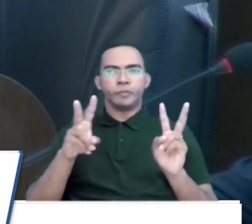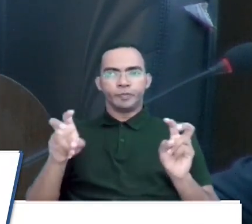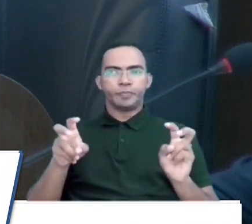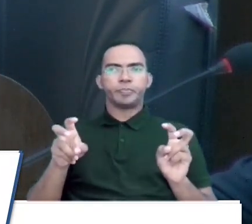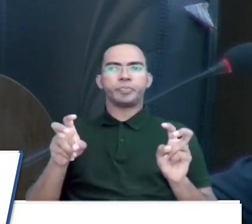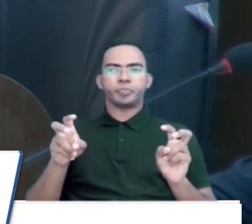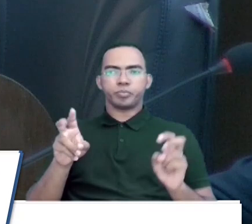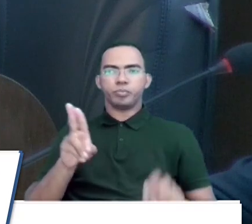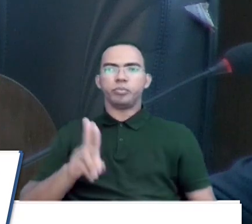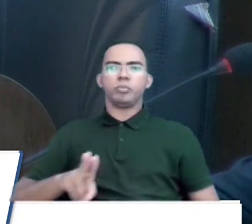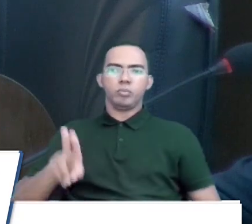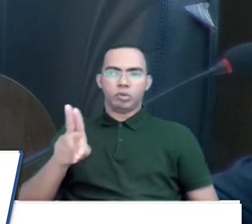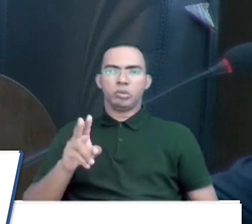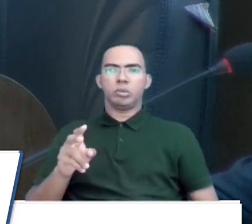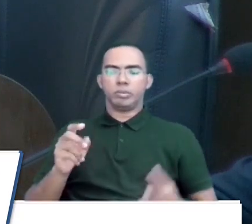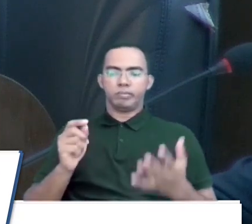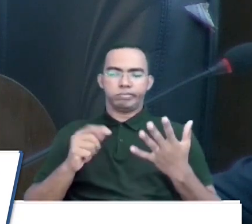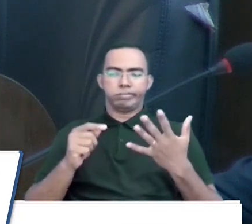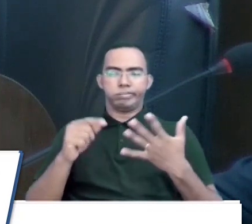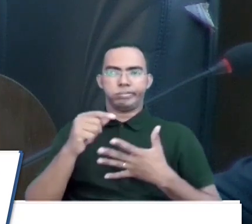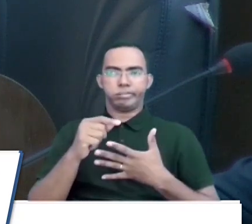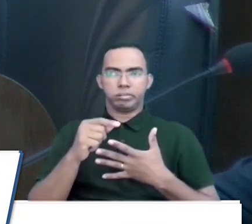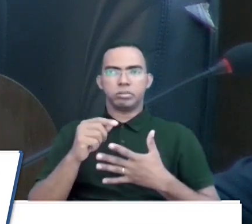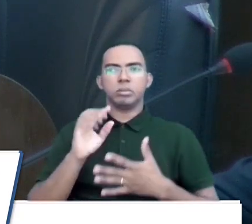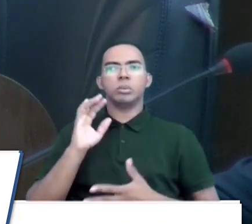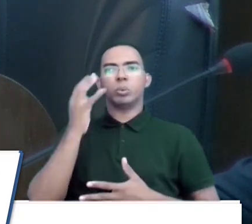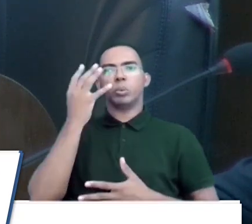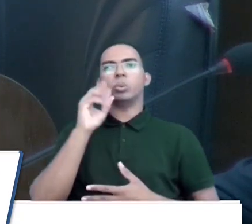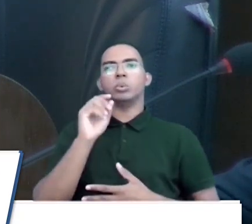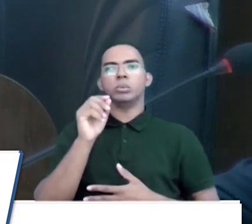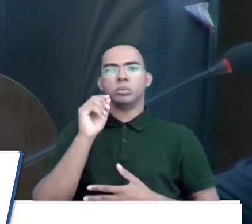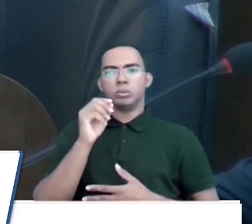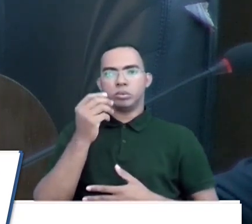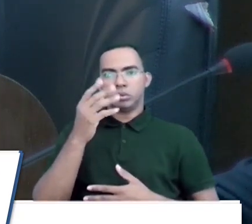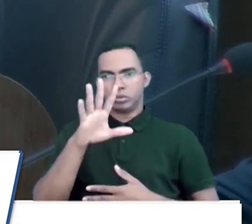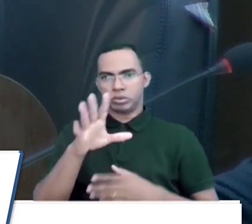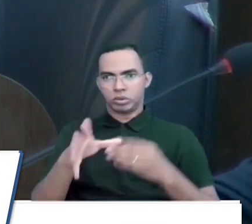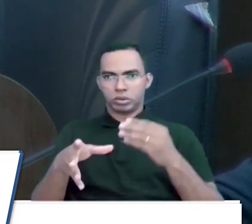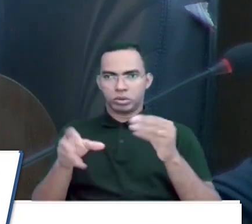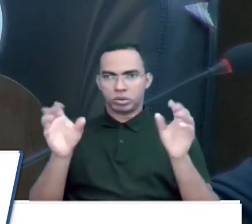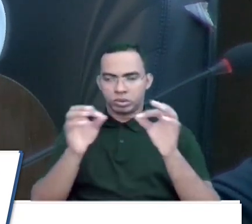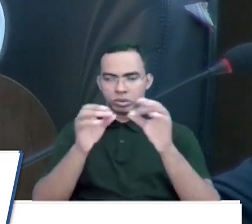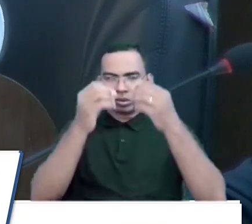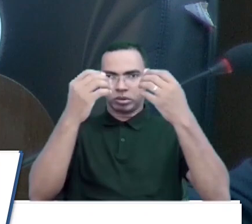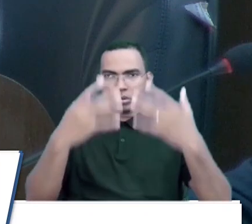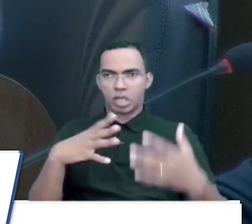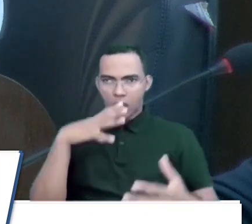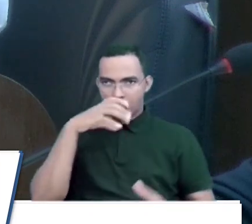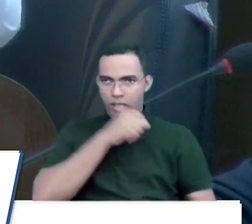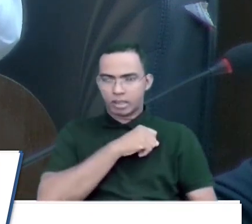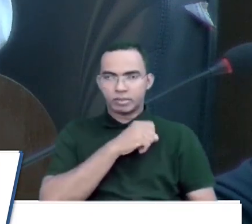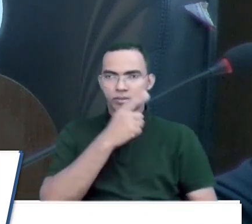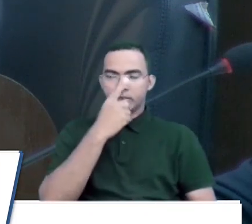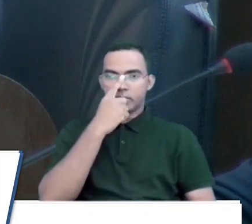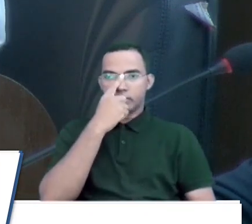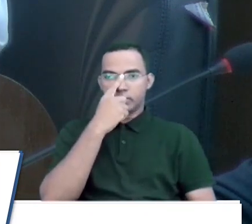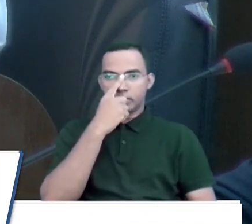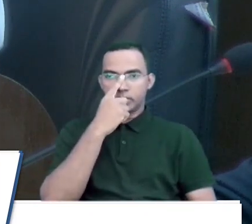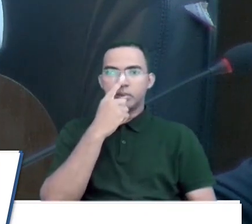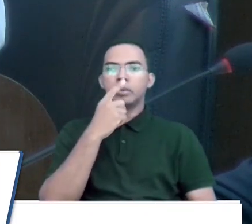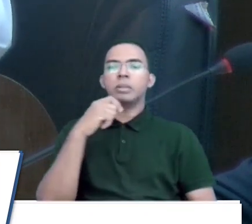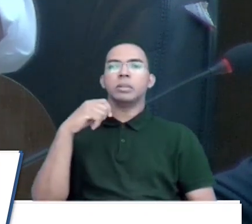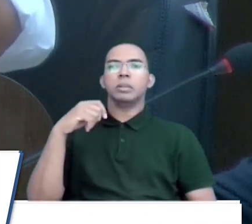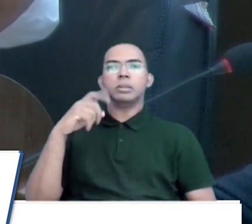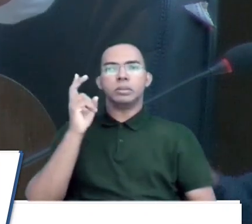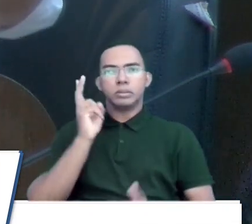uso pontual da coisa. Aconteceu, eu vou só fazer um breve relato, um assunto esse que nós temos que debater todo